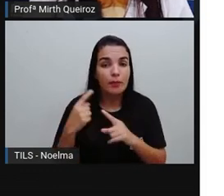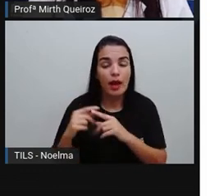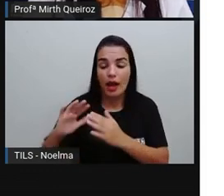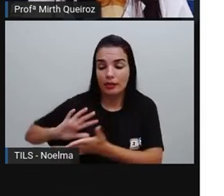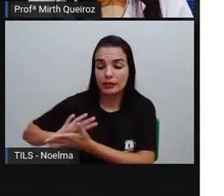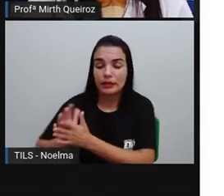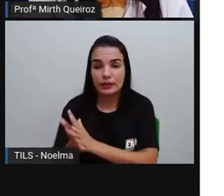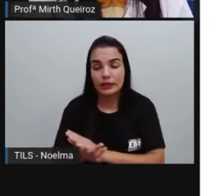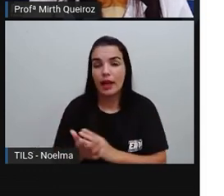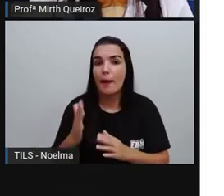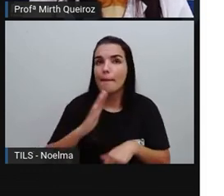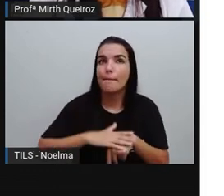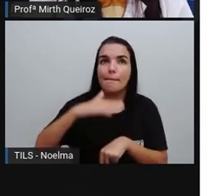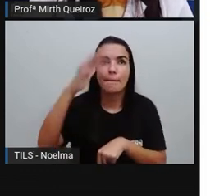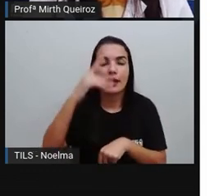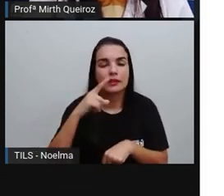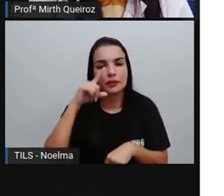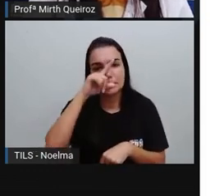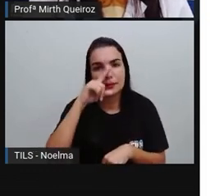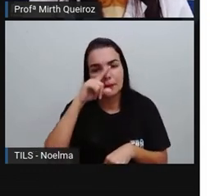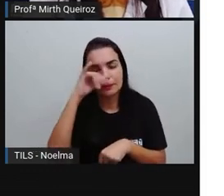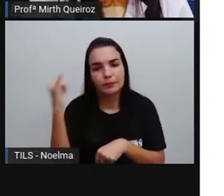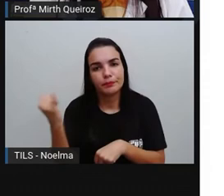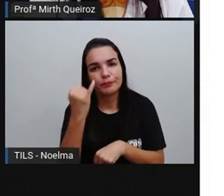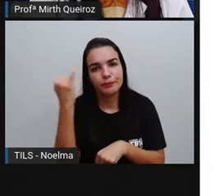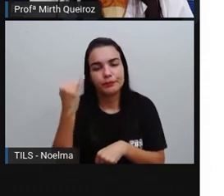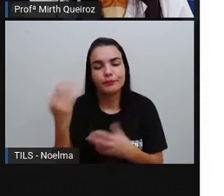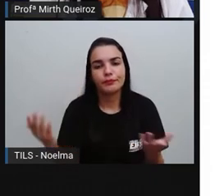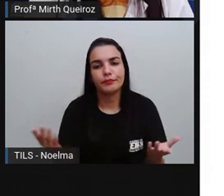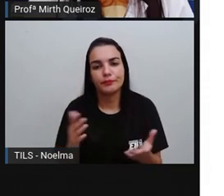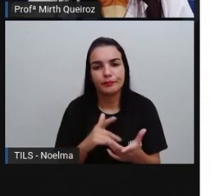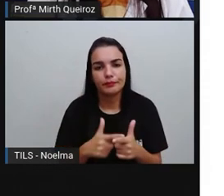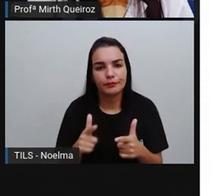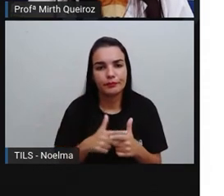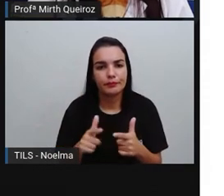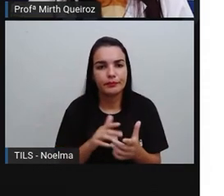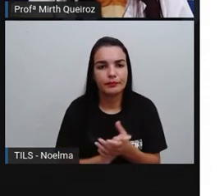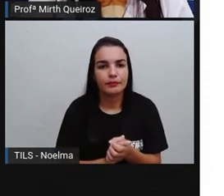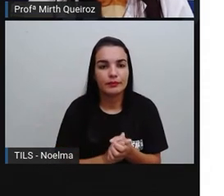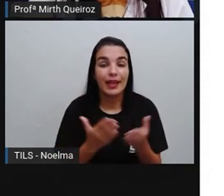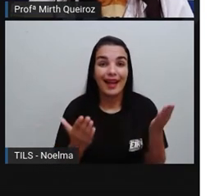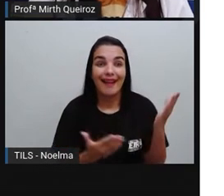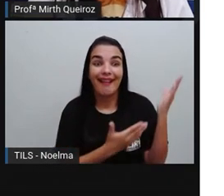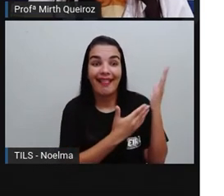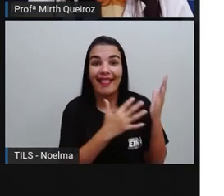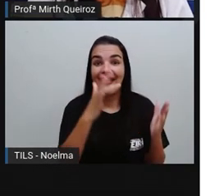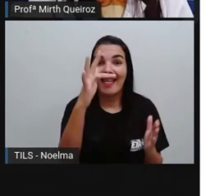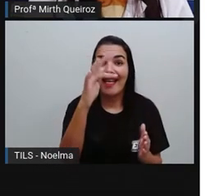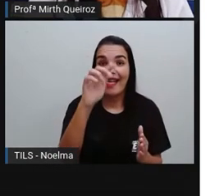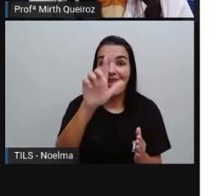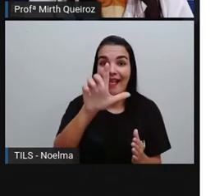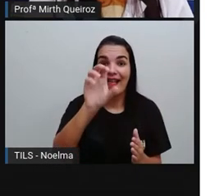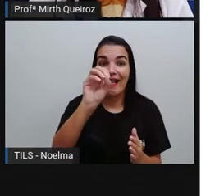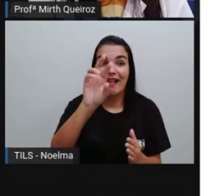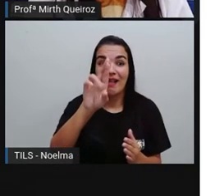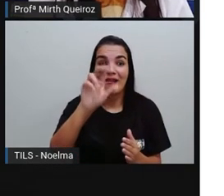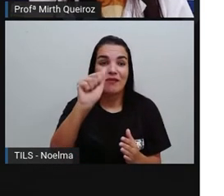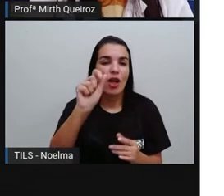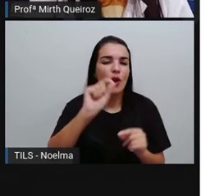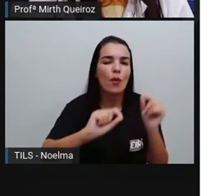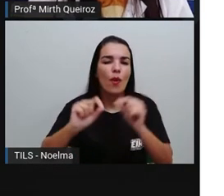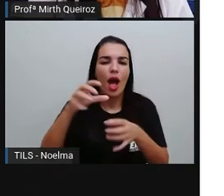uma das maiores causas da biodiversidade do nosso planeta. E a flora seria o quê? O conjunto de vegetais que